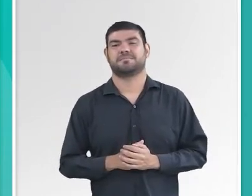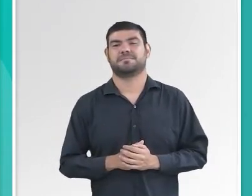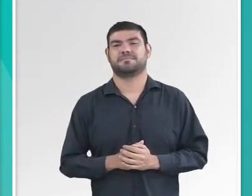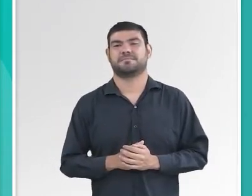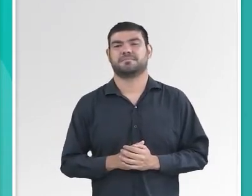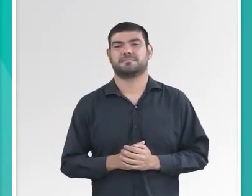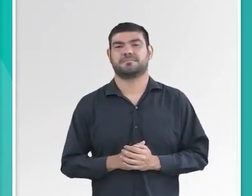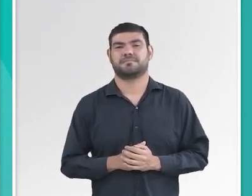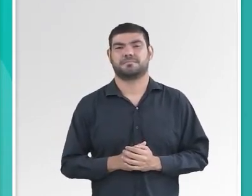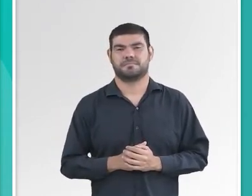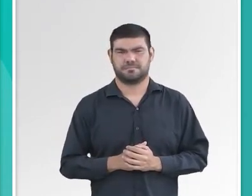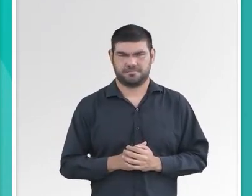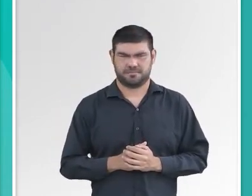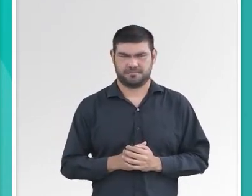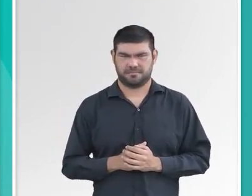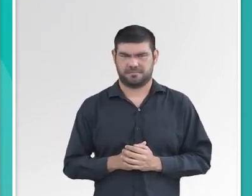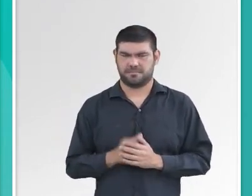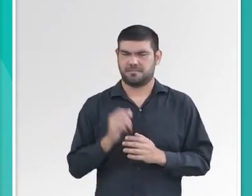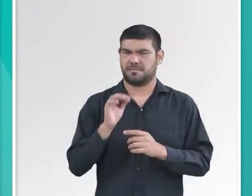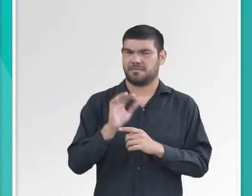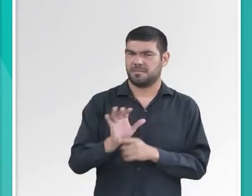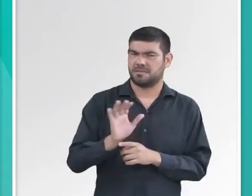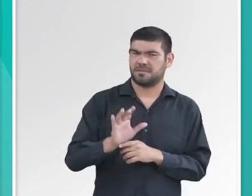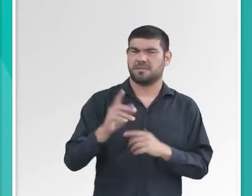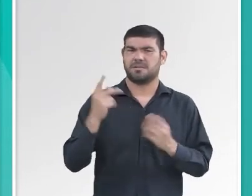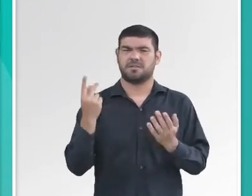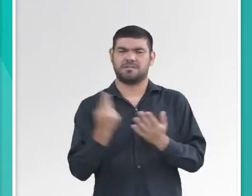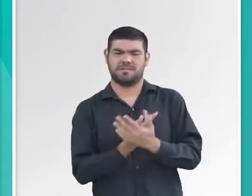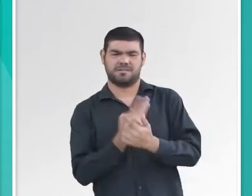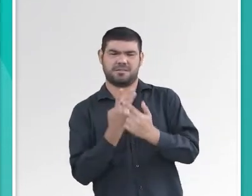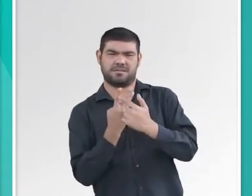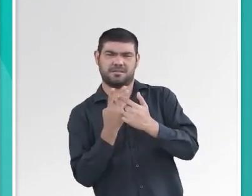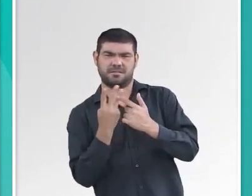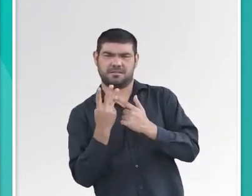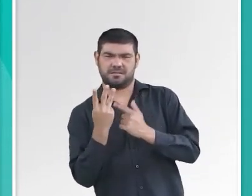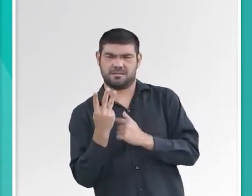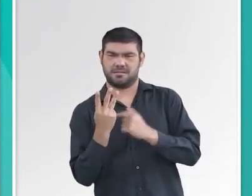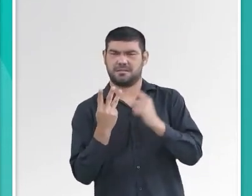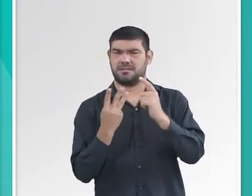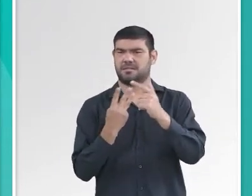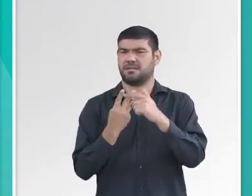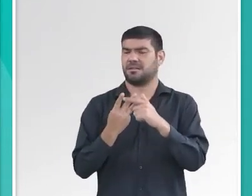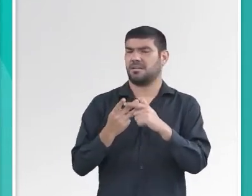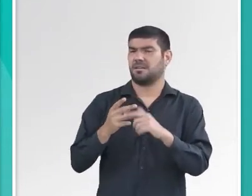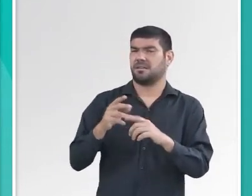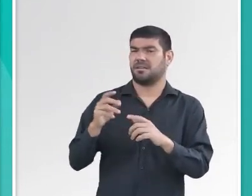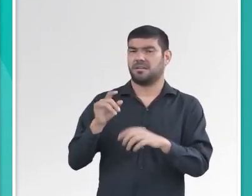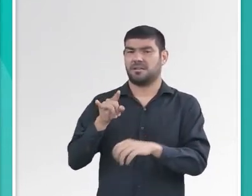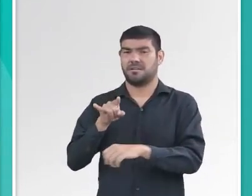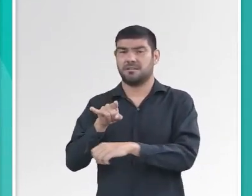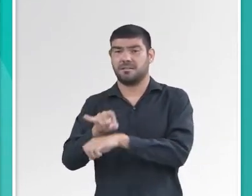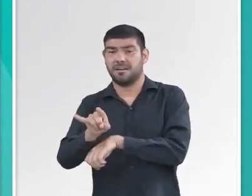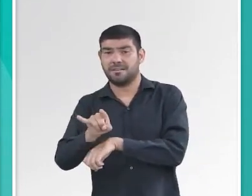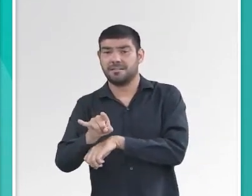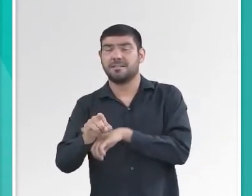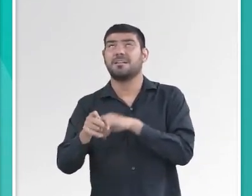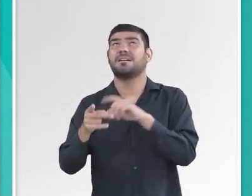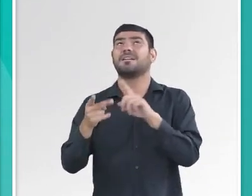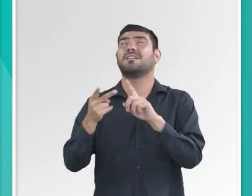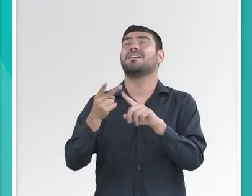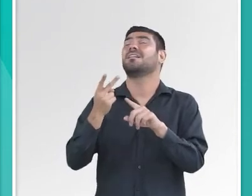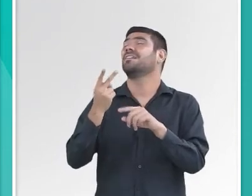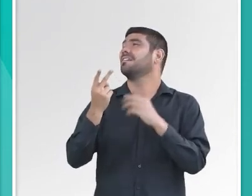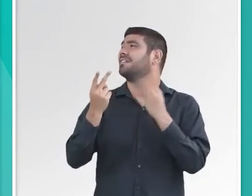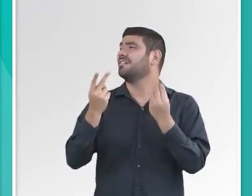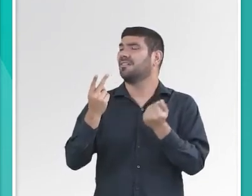trabalhar questões que aparecem nessas três obras, né? Como vai estar presente o adultério, vai estar presente a questão